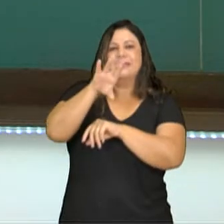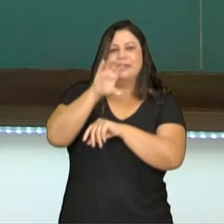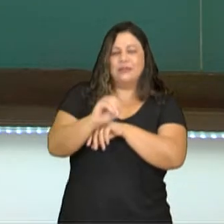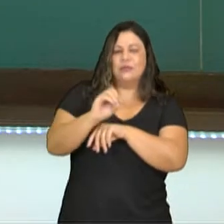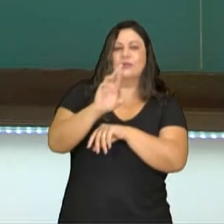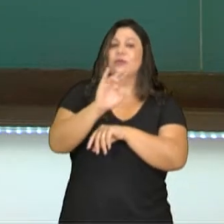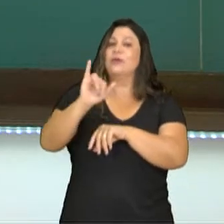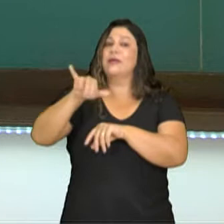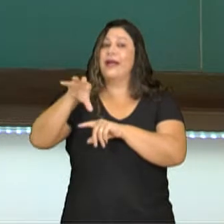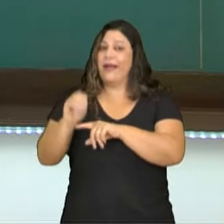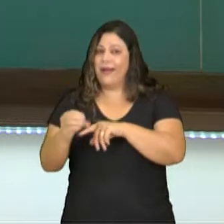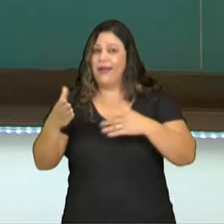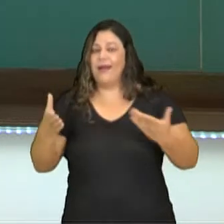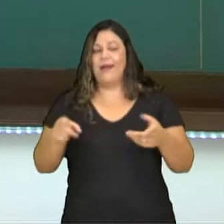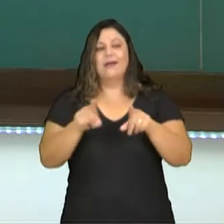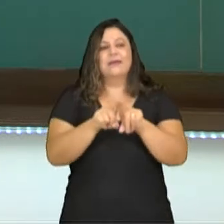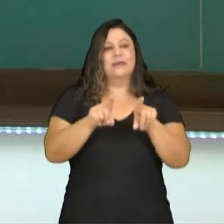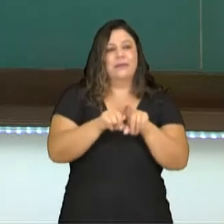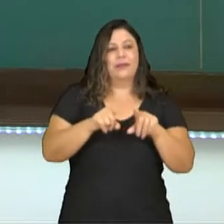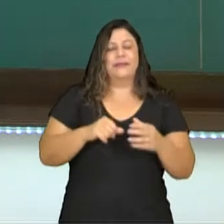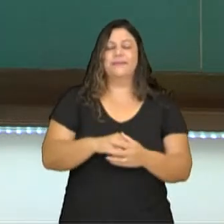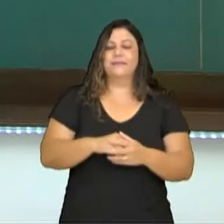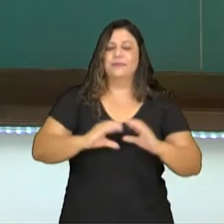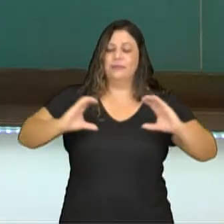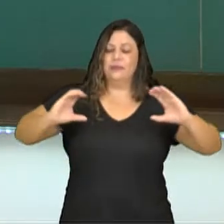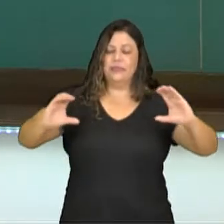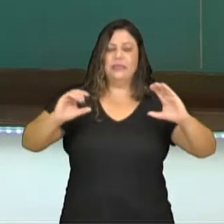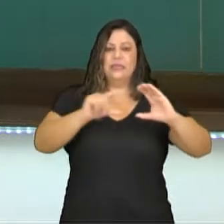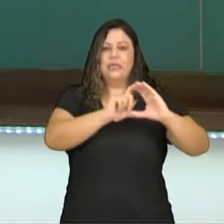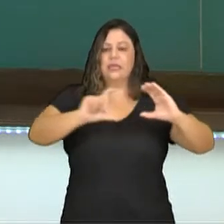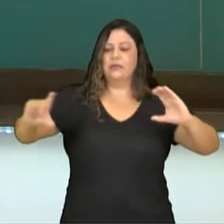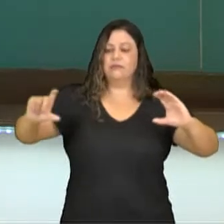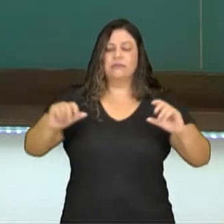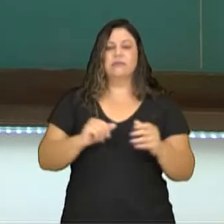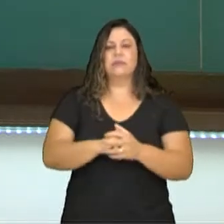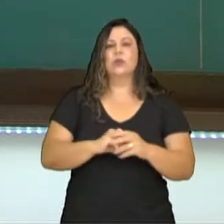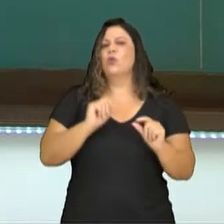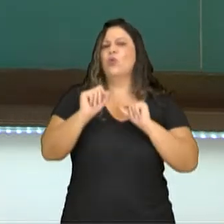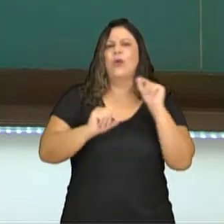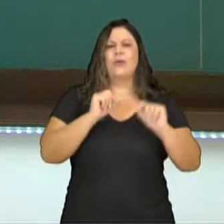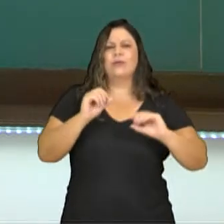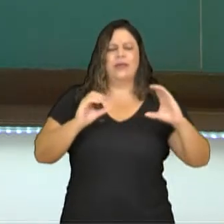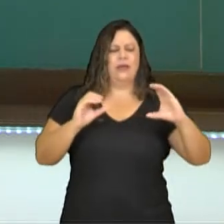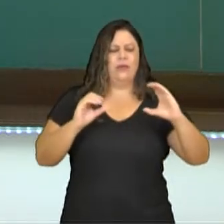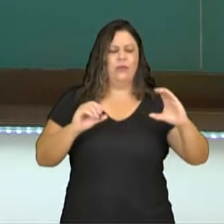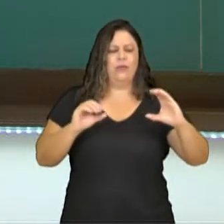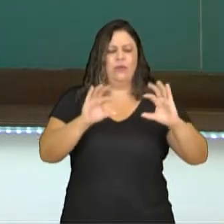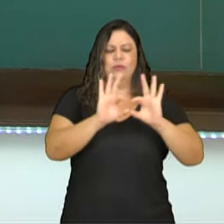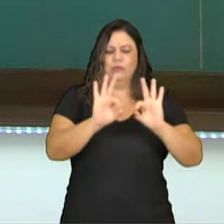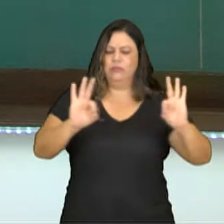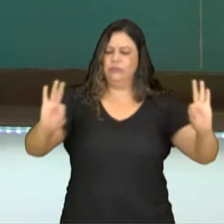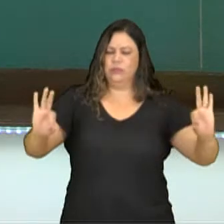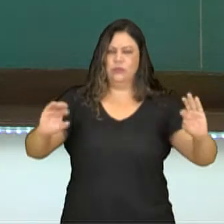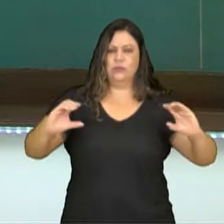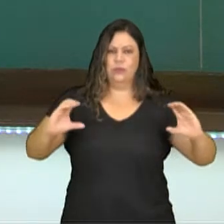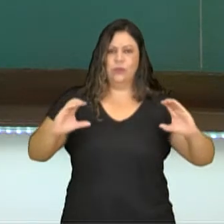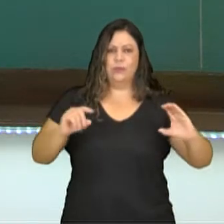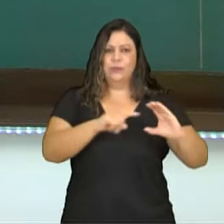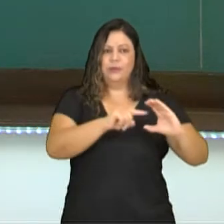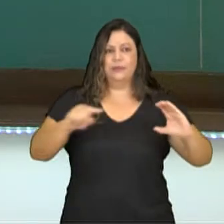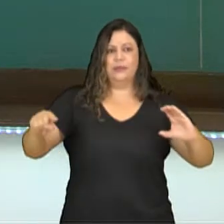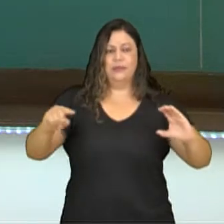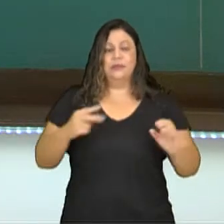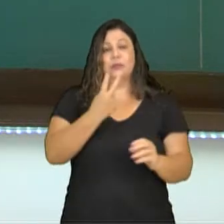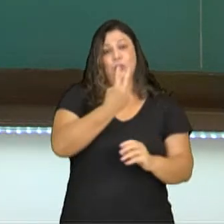aqui que na circunferência trigonométrica podemos determinar o seu comprimento, porque é linear. Então, o comprimento vai ser dado por